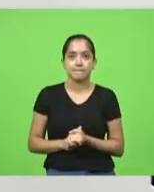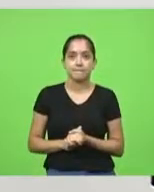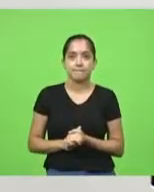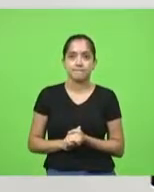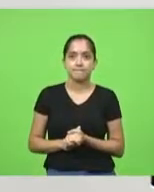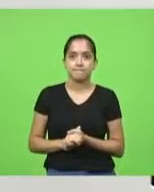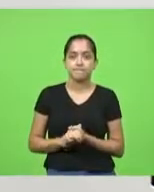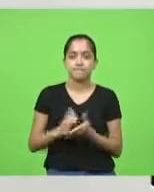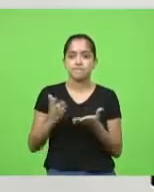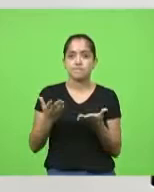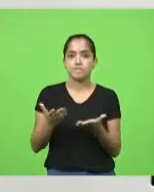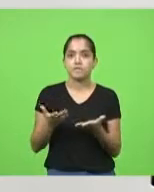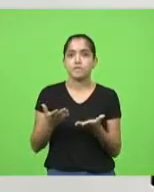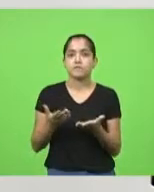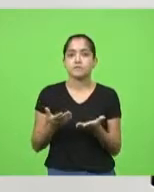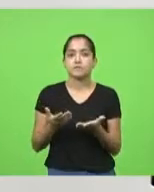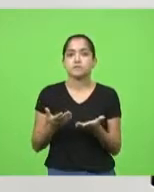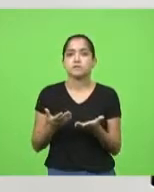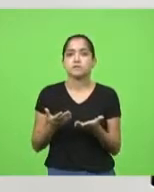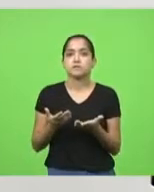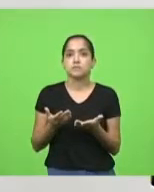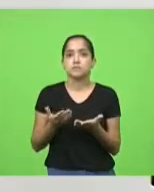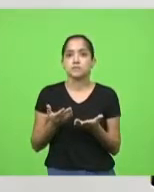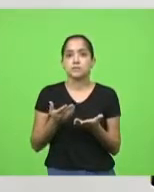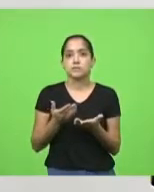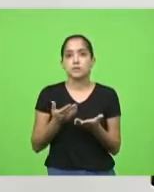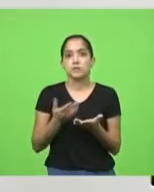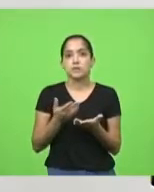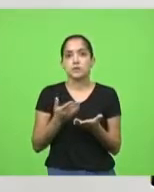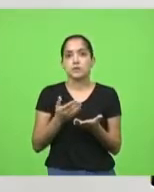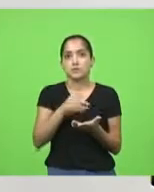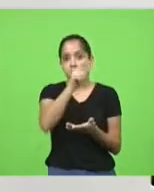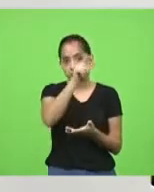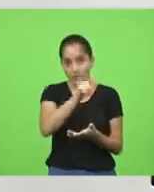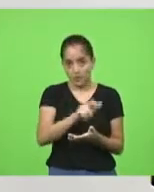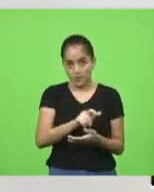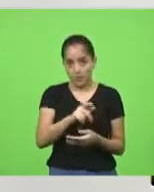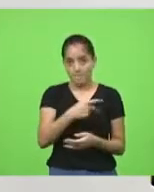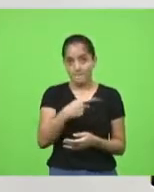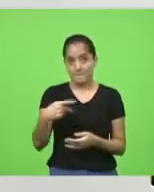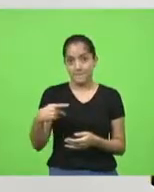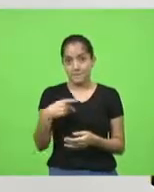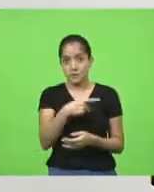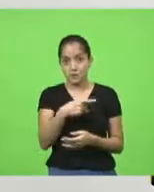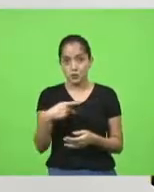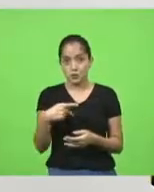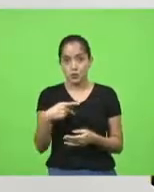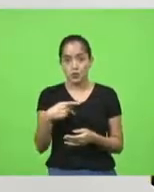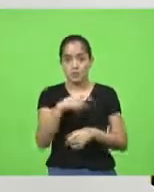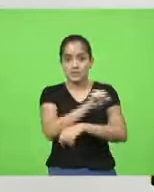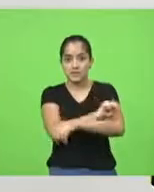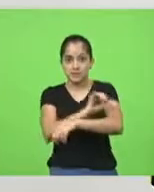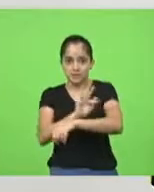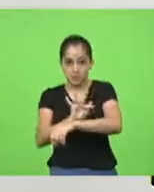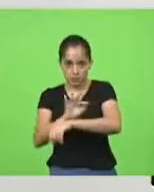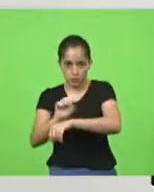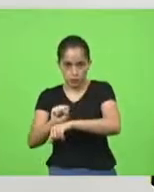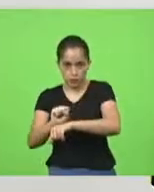Vou falar do senhor e pastor de São Francisco do Sul, Manuel Dias,